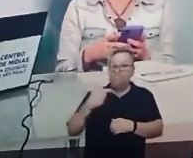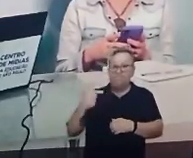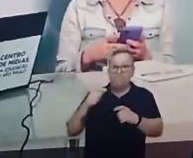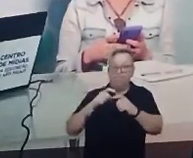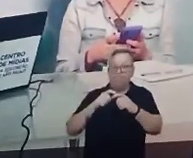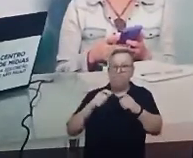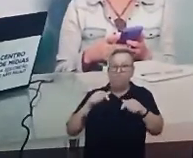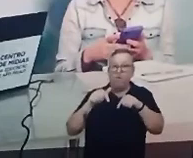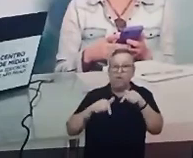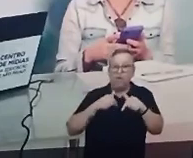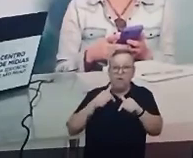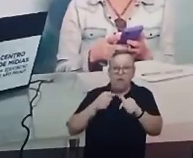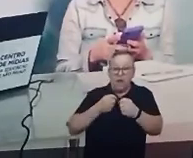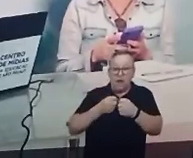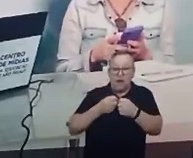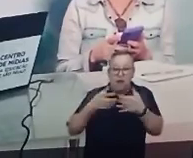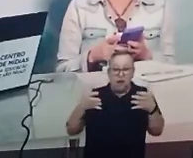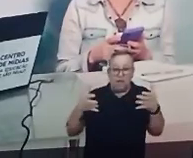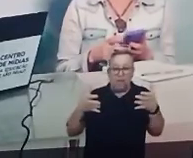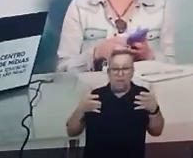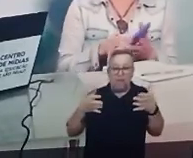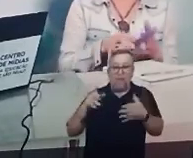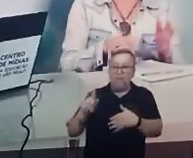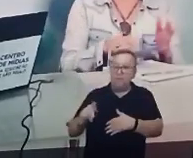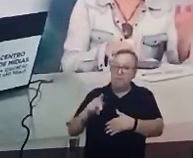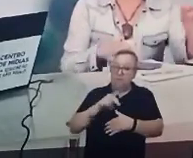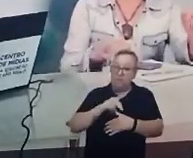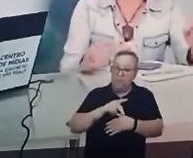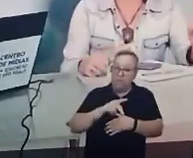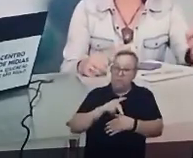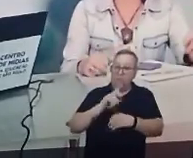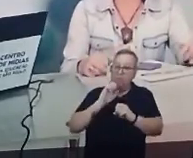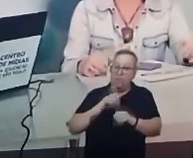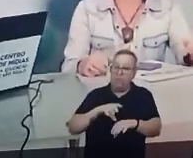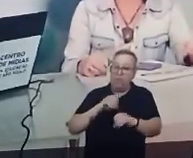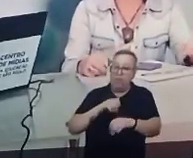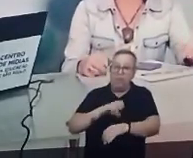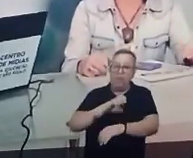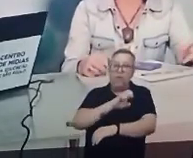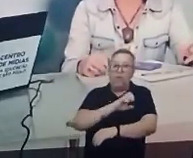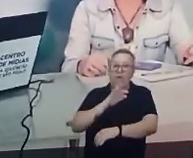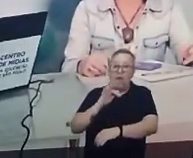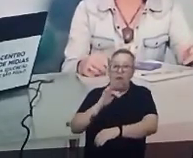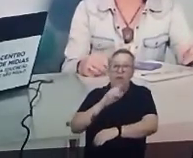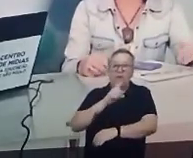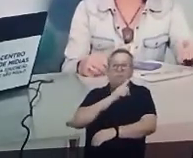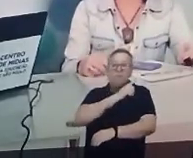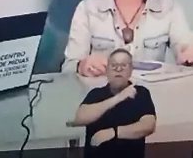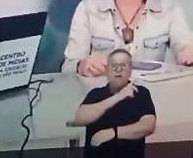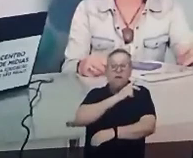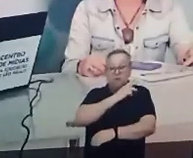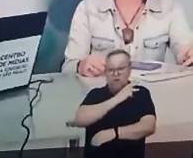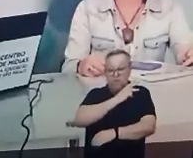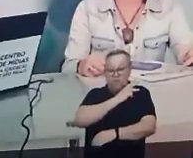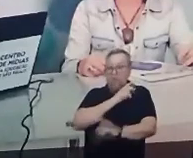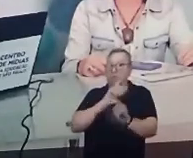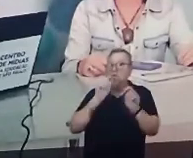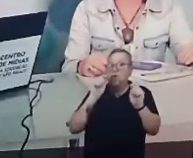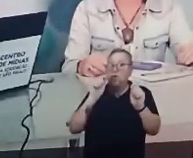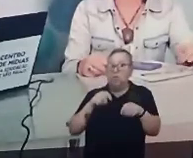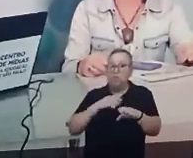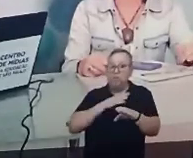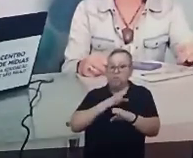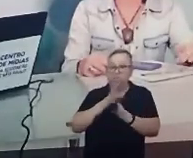campo de atuação definido. Ele é um professor de ensino fundamental e médio. Então, ele pode